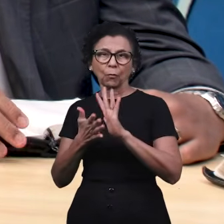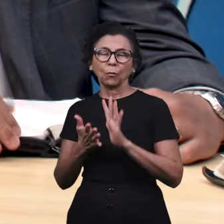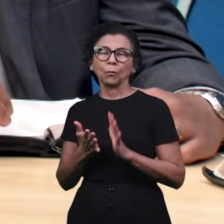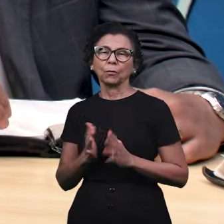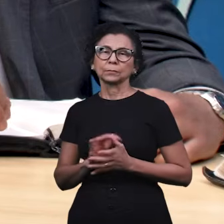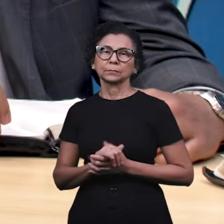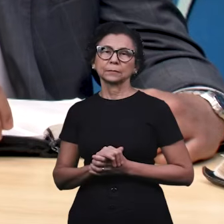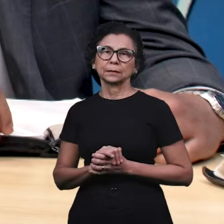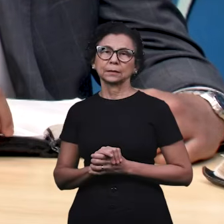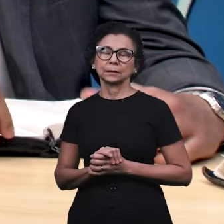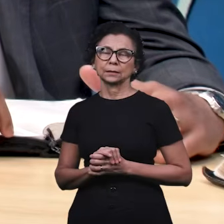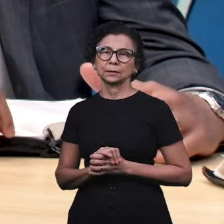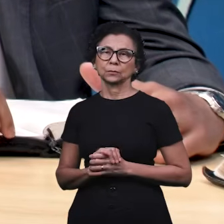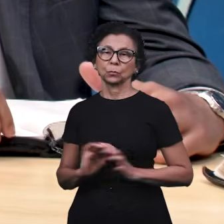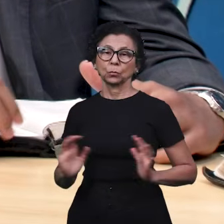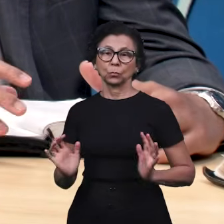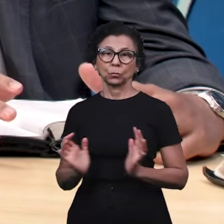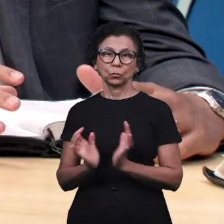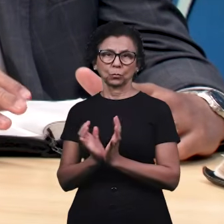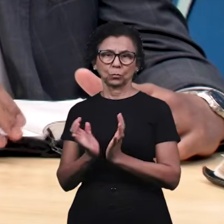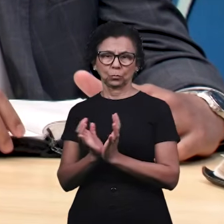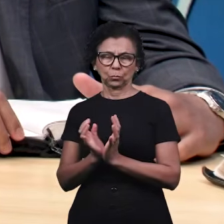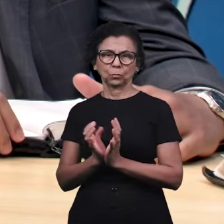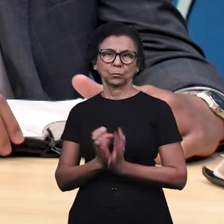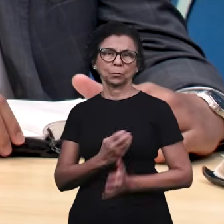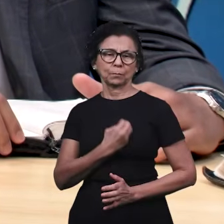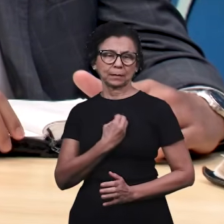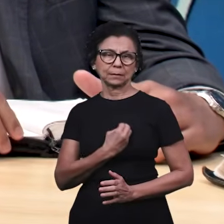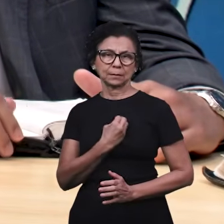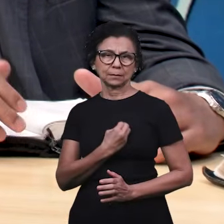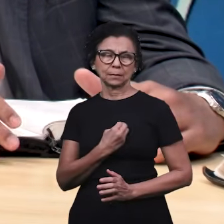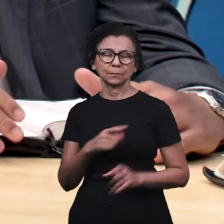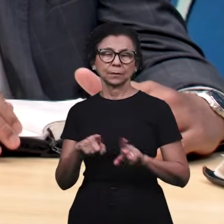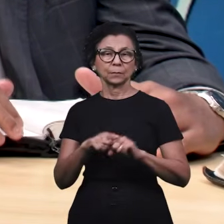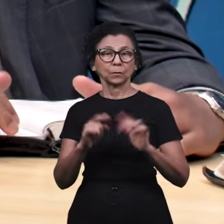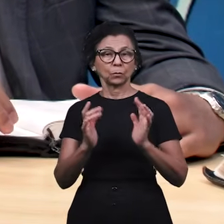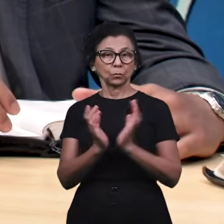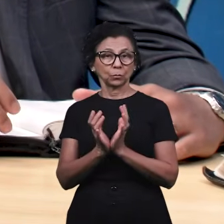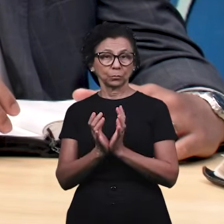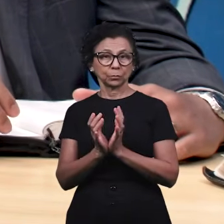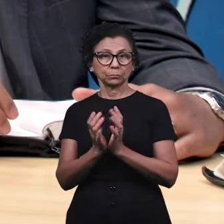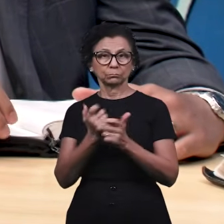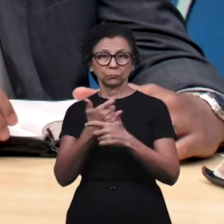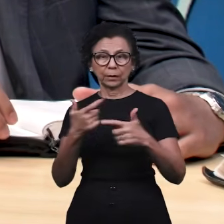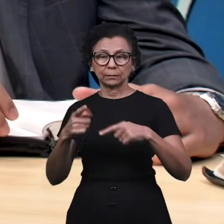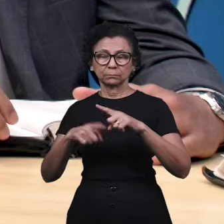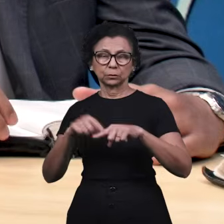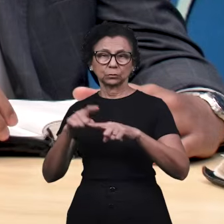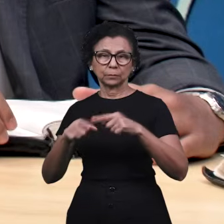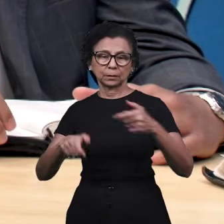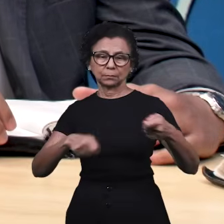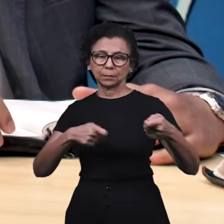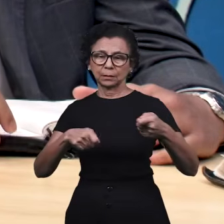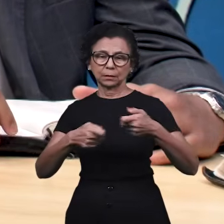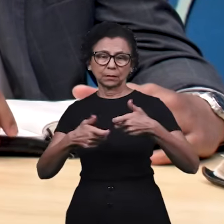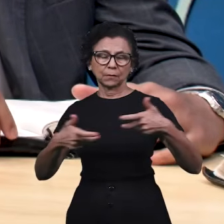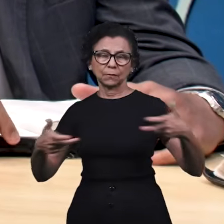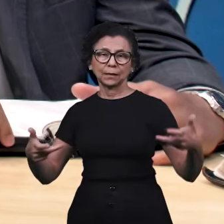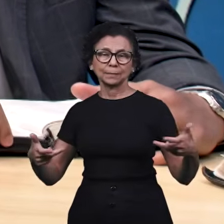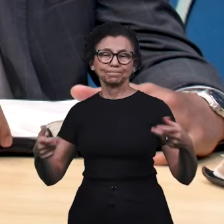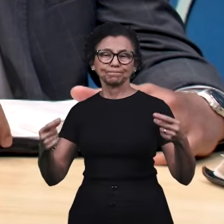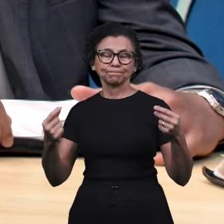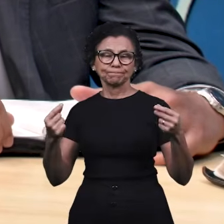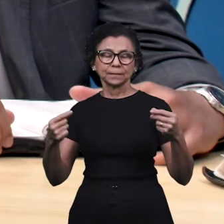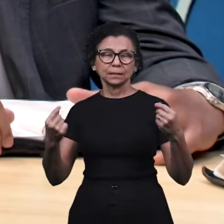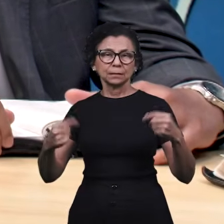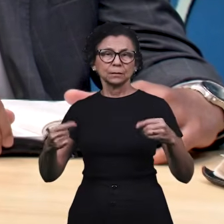grupo de louvor, até mesmo do grupo de instrumentista também, necessita de uma